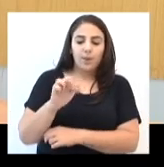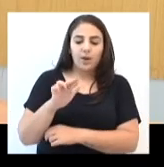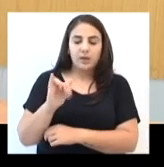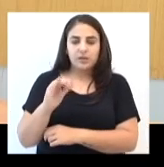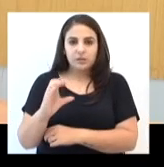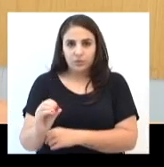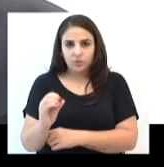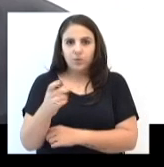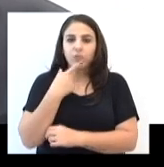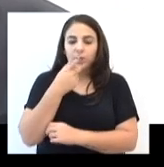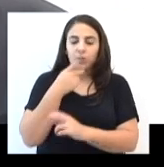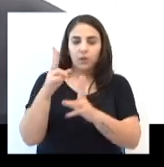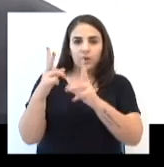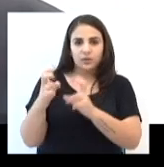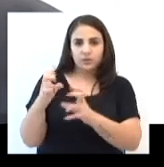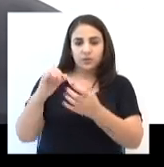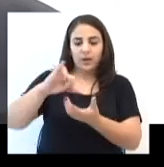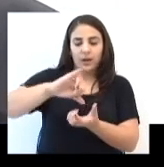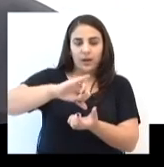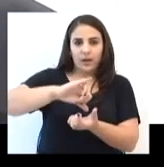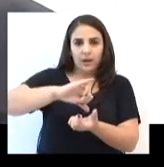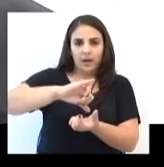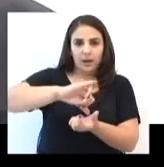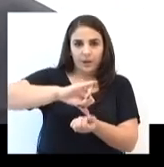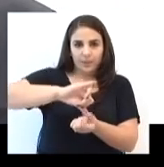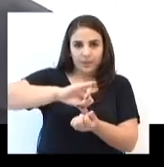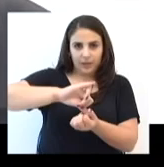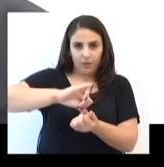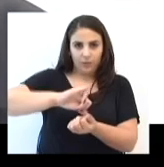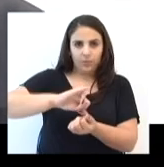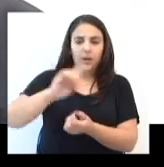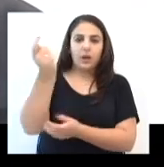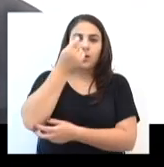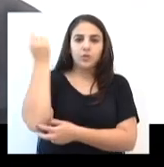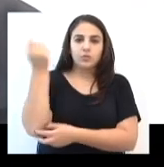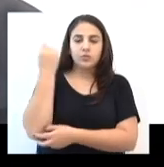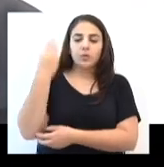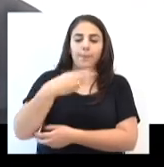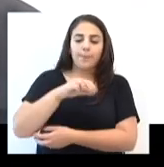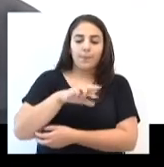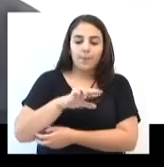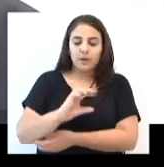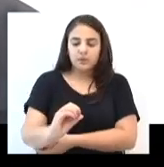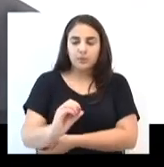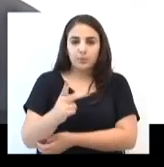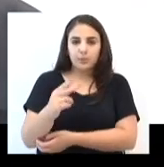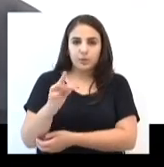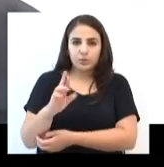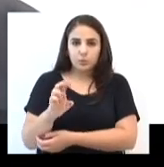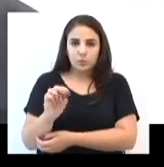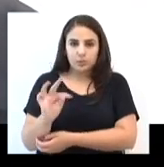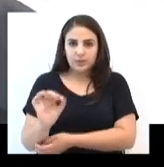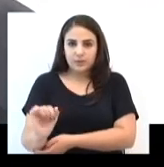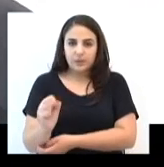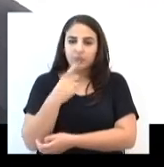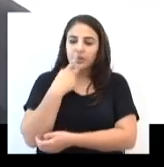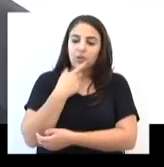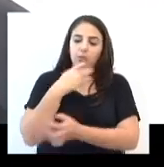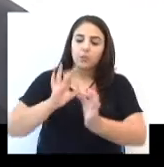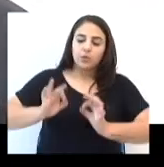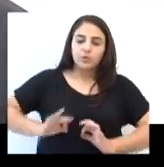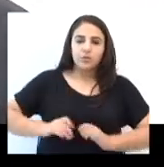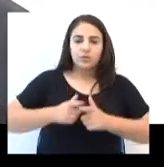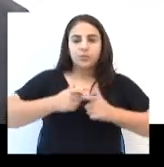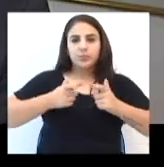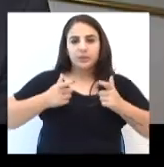o assunto. Da capital gaúcha, o presidente Márcio Patucci trouxe os detalhes do projeto de ampliação do aeroporto de